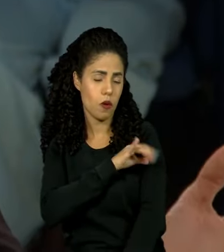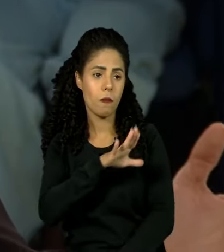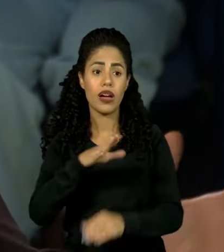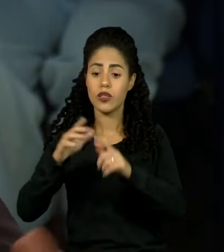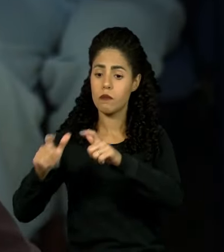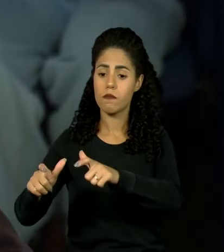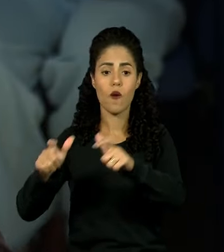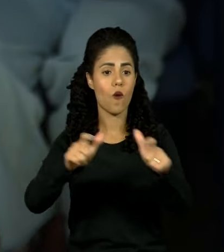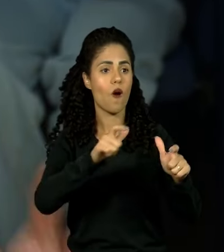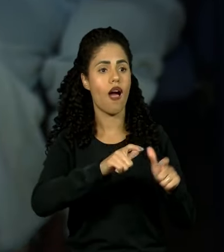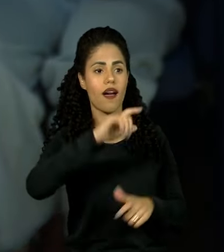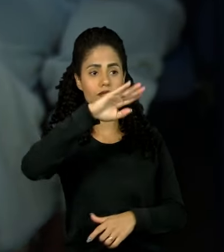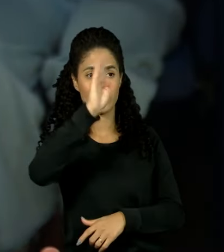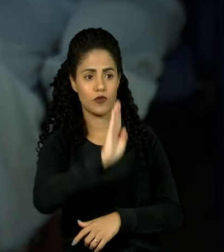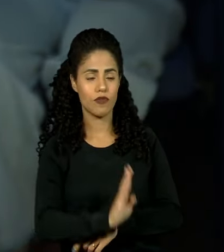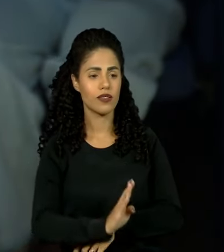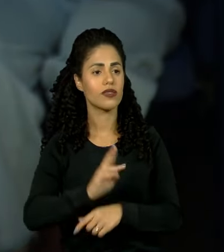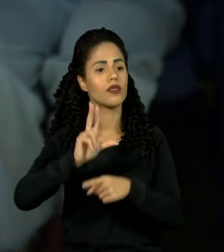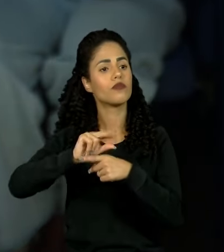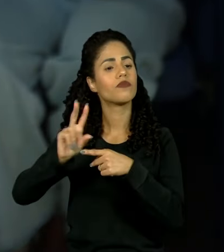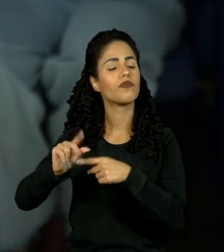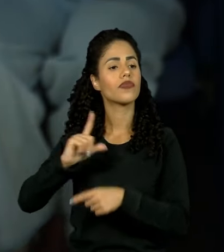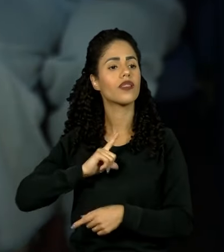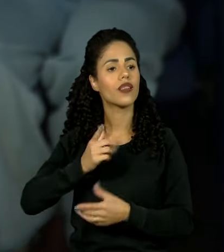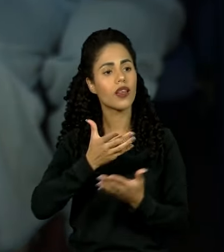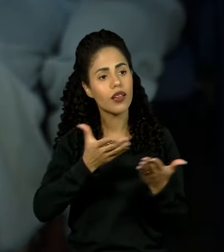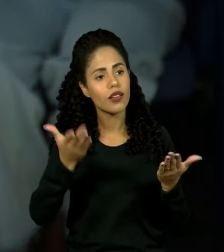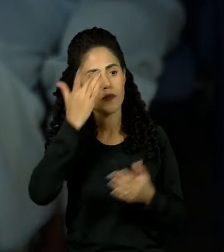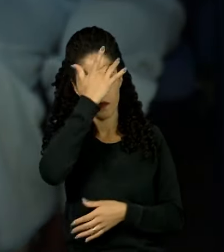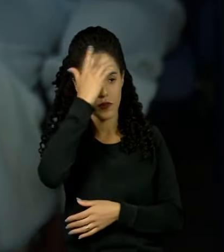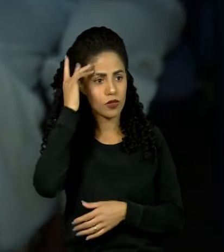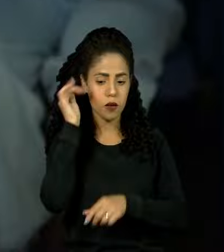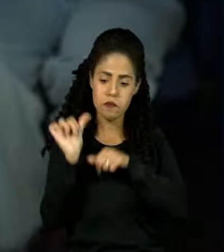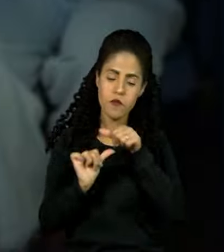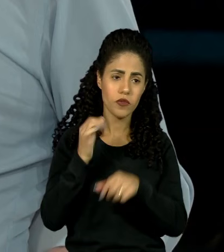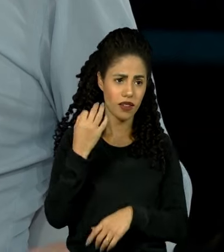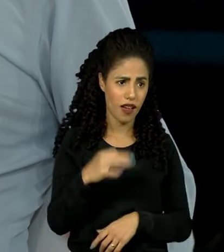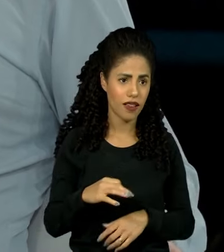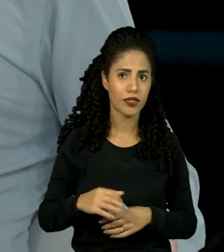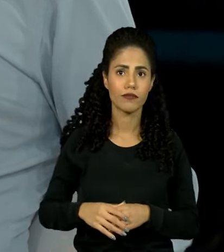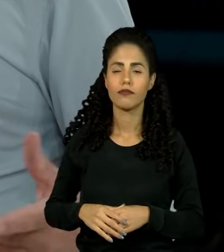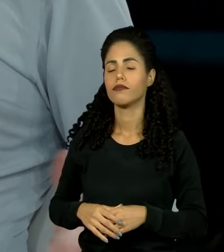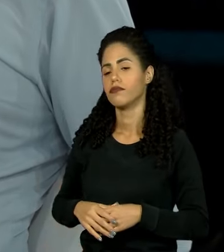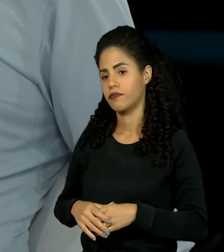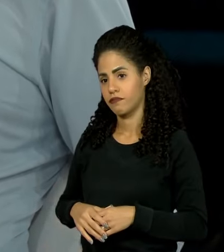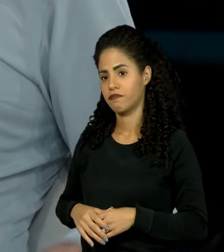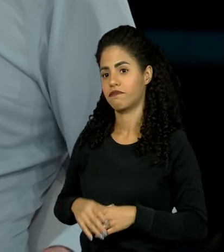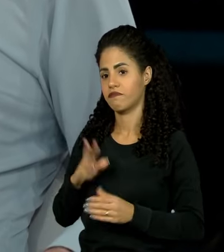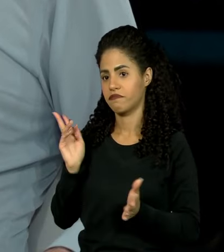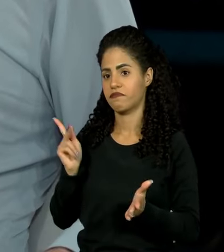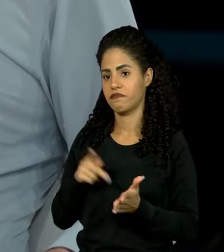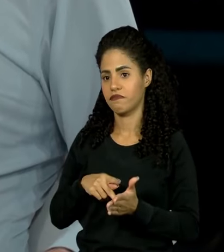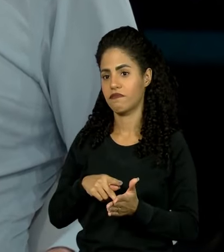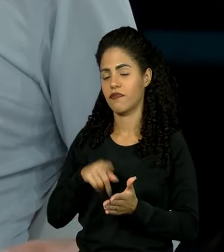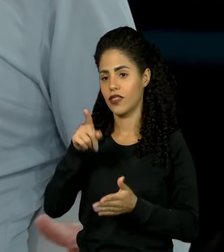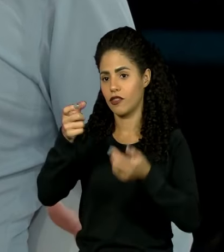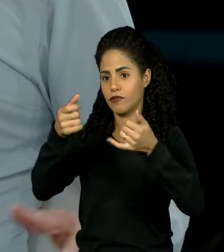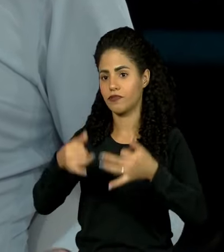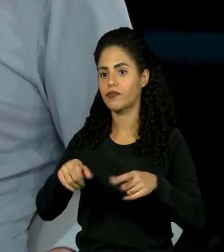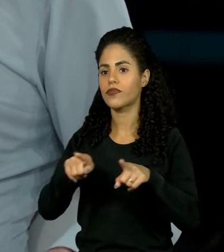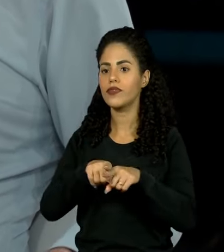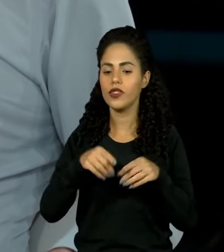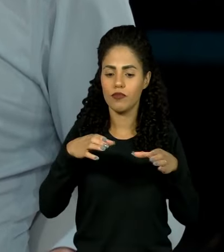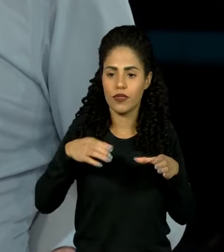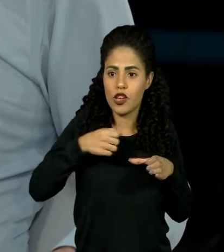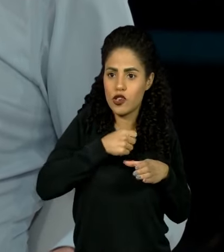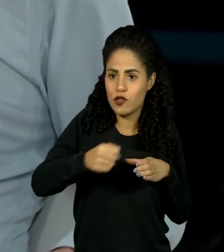lugares do Brasil né outos pessoas a terem uma outra história né Queiros é no você citou esse das quentinhas